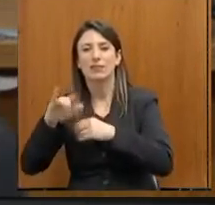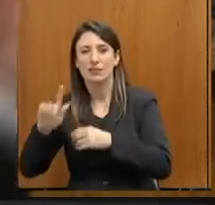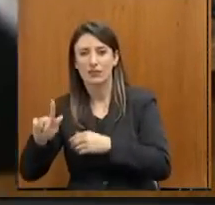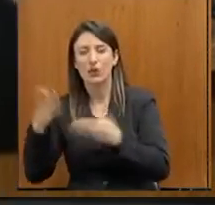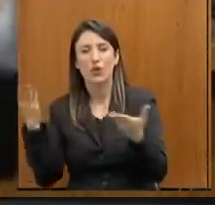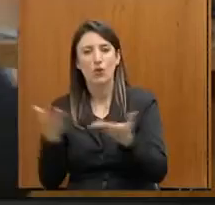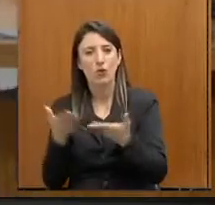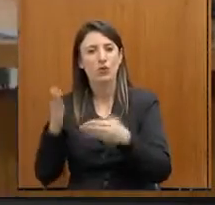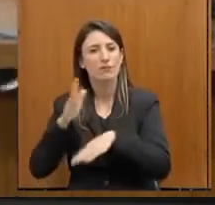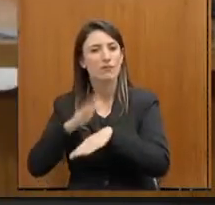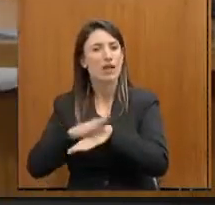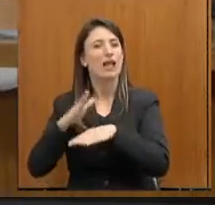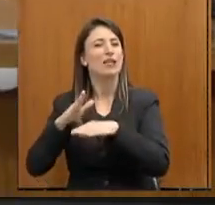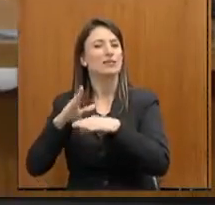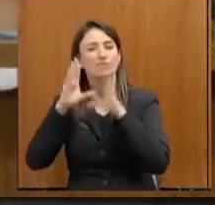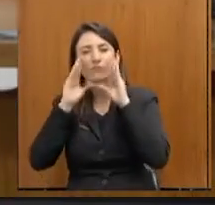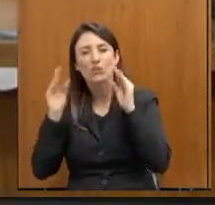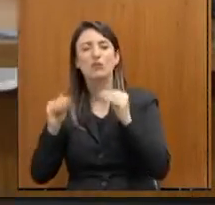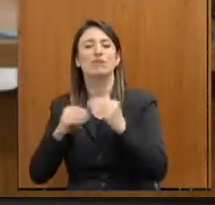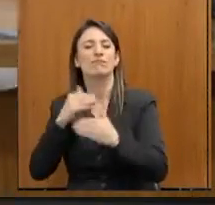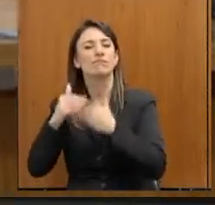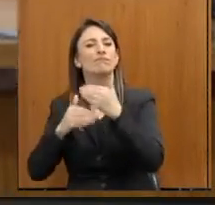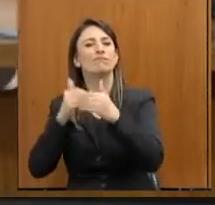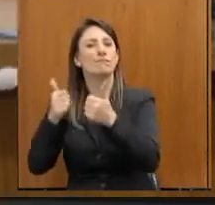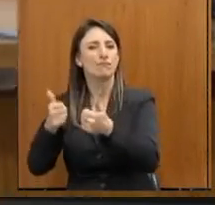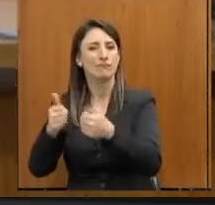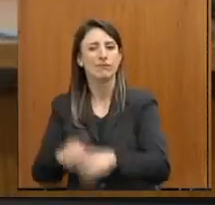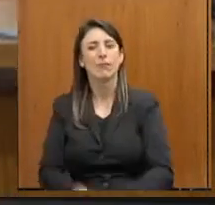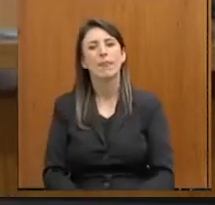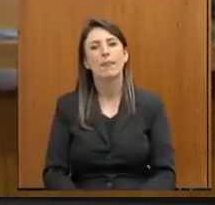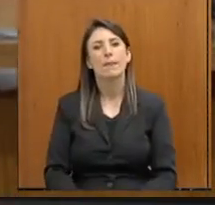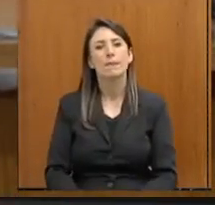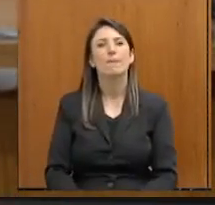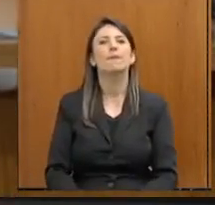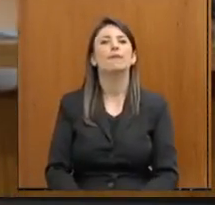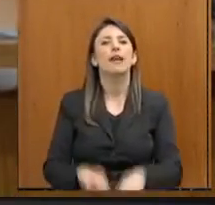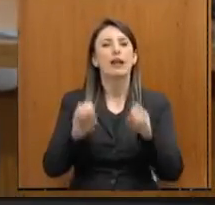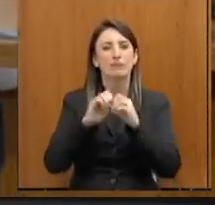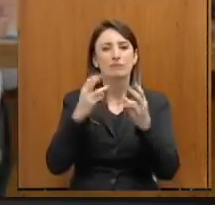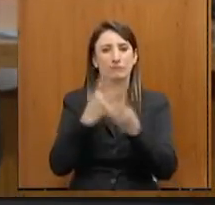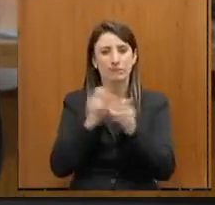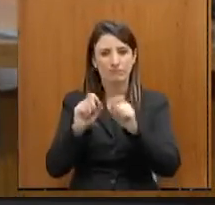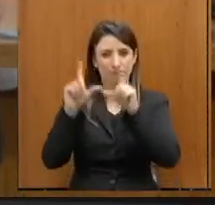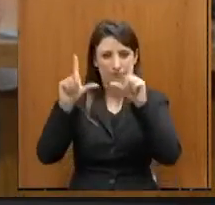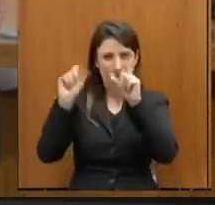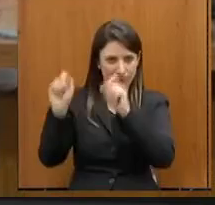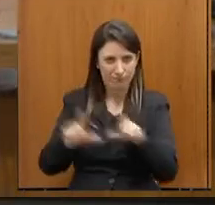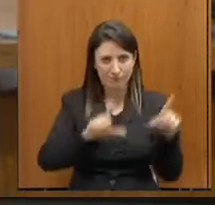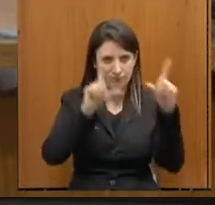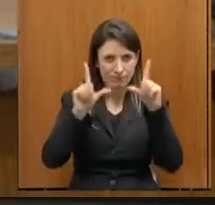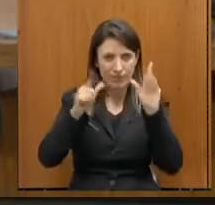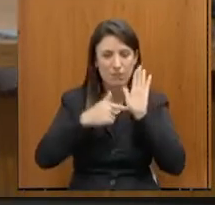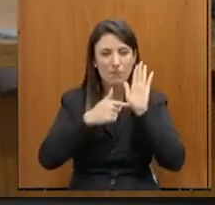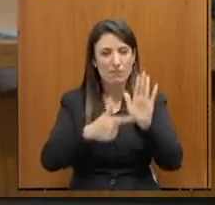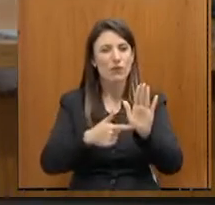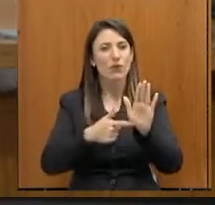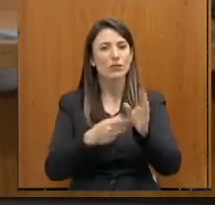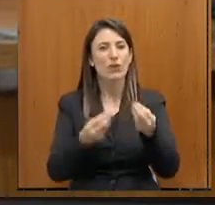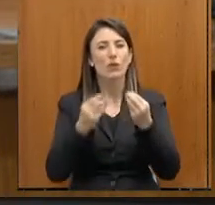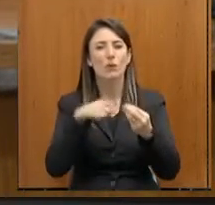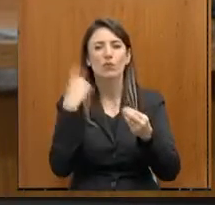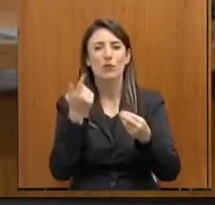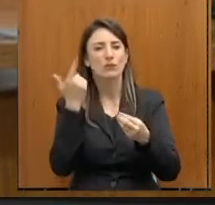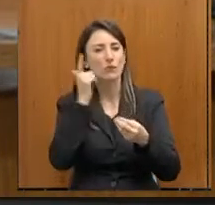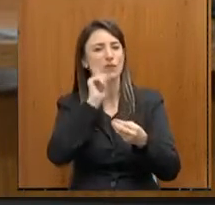mais sólida e segue o próximo slides também uma conquista histórica por primeira vez na história nós